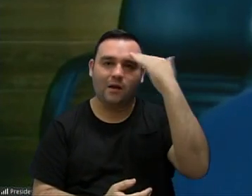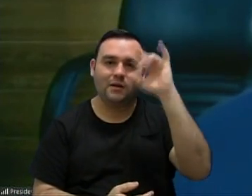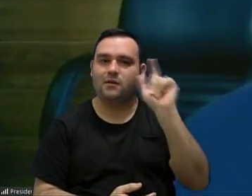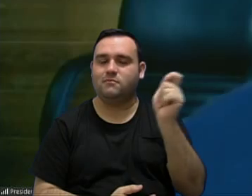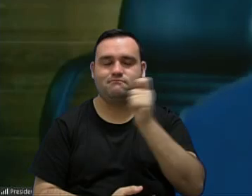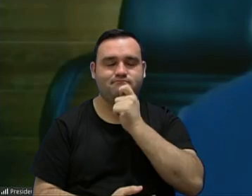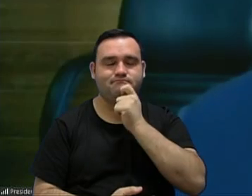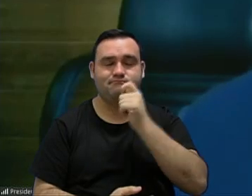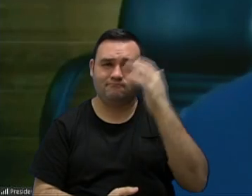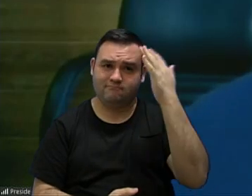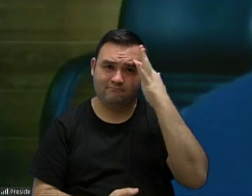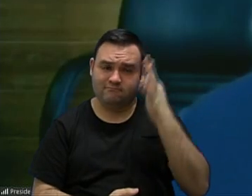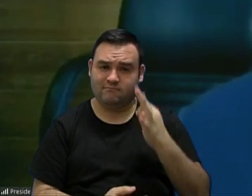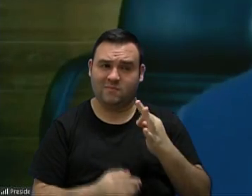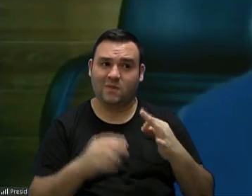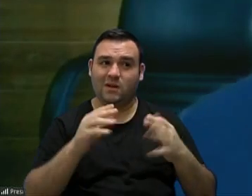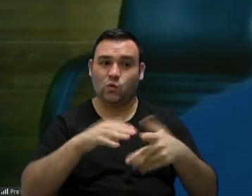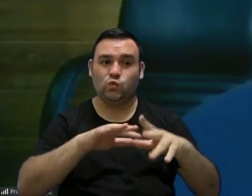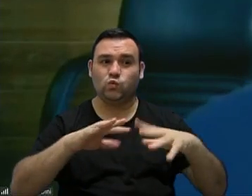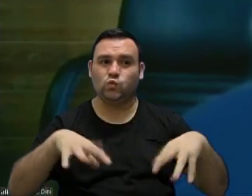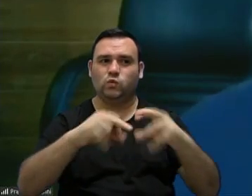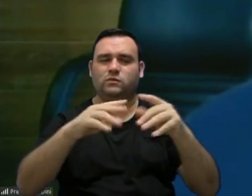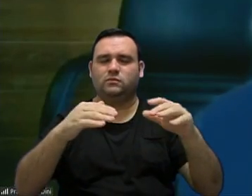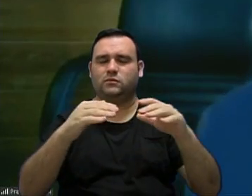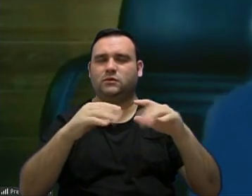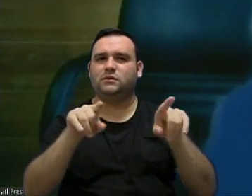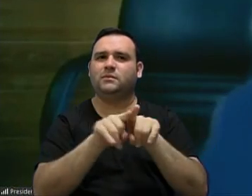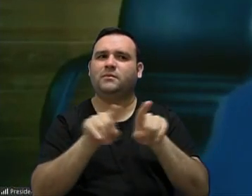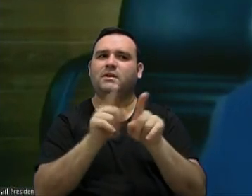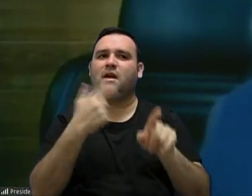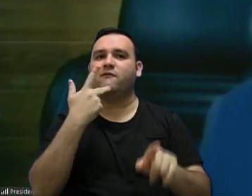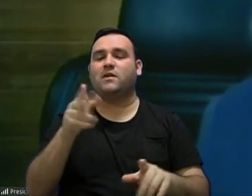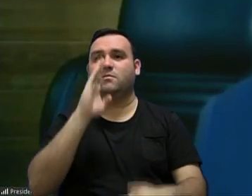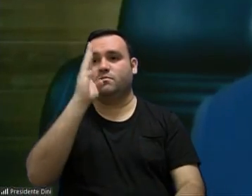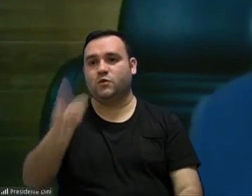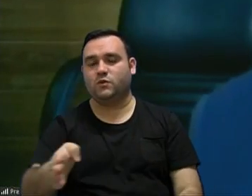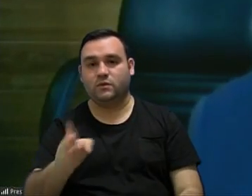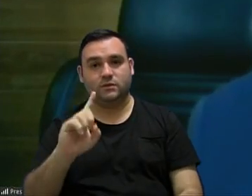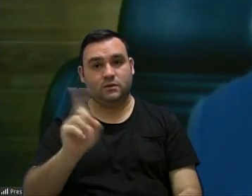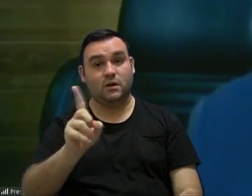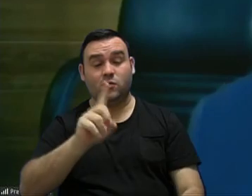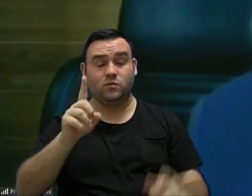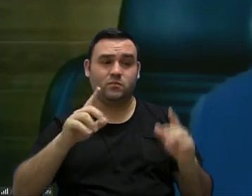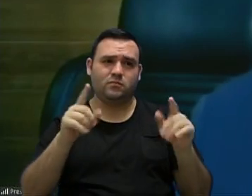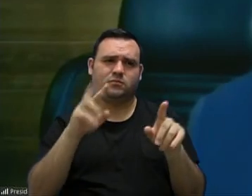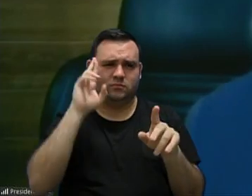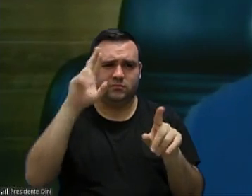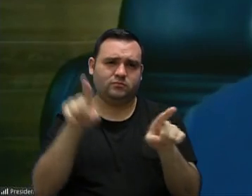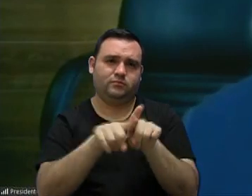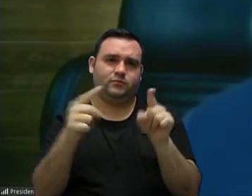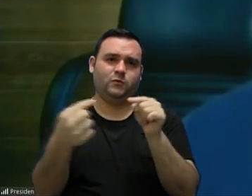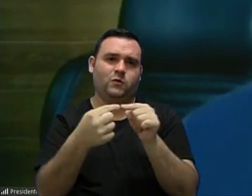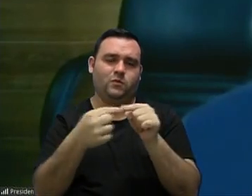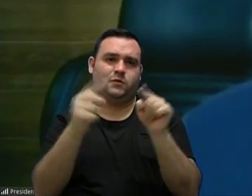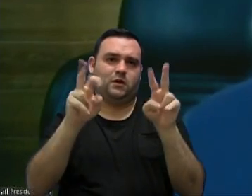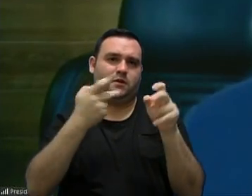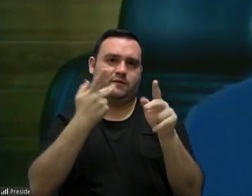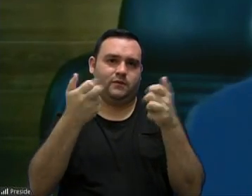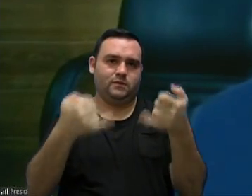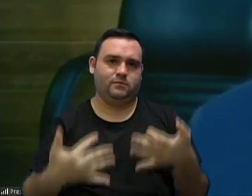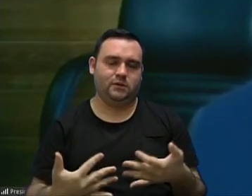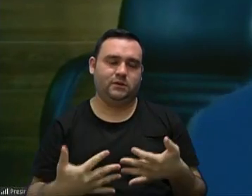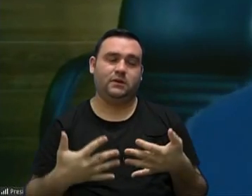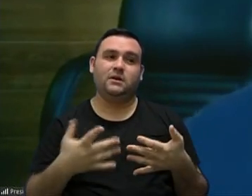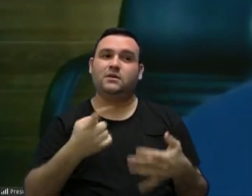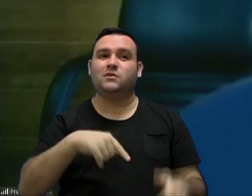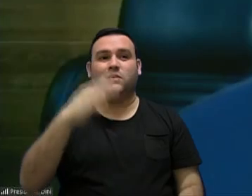falo em relação a todos, de uma maneira geral, e não me dirigindo especialmente ao senhor, mas ao senhor também, vereador Renan.